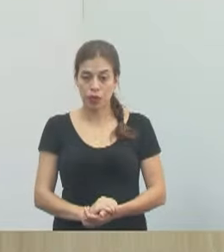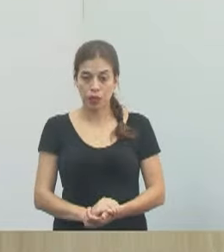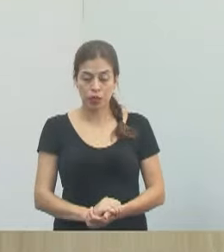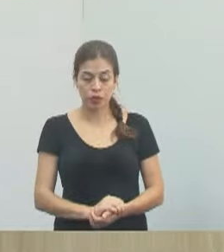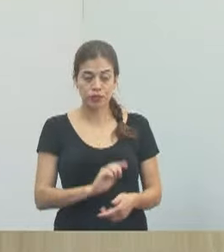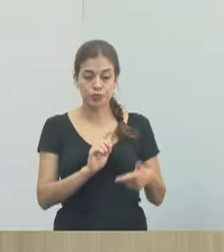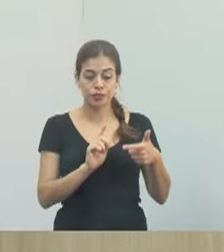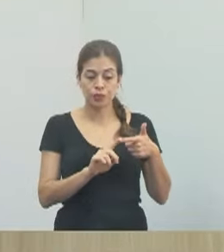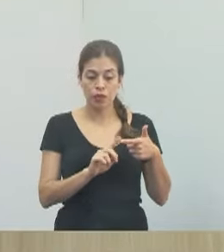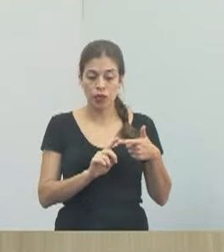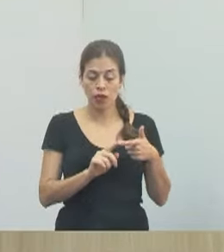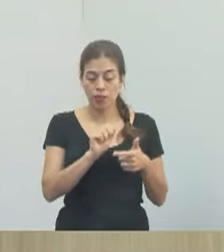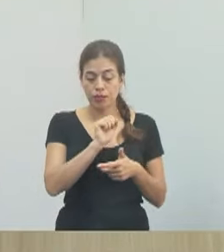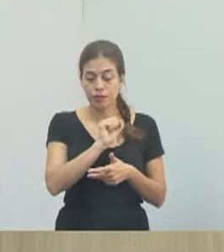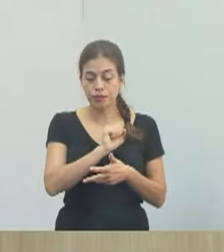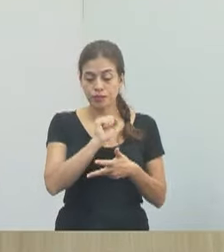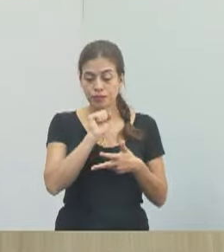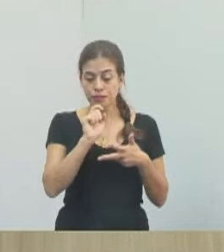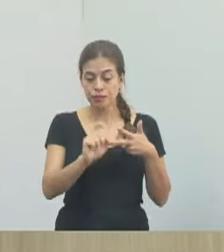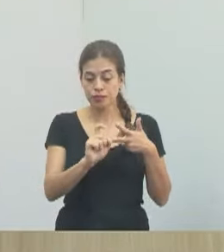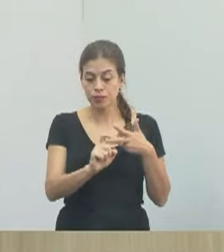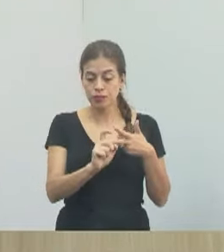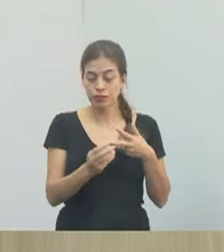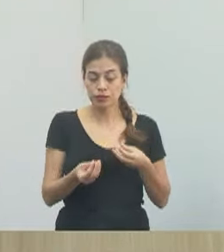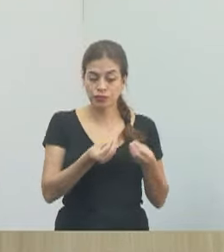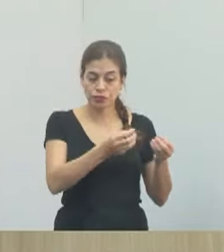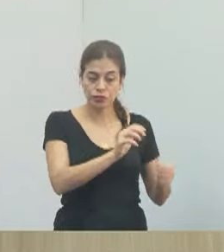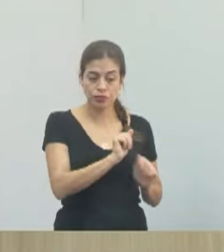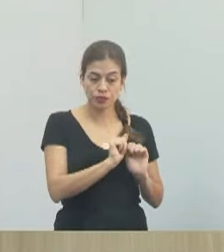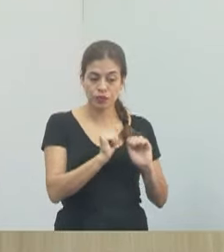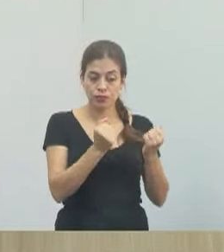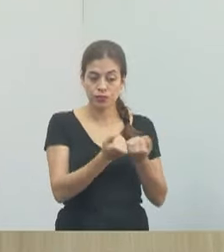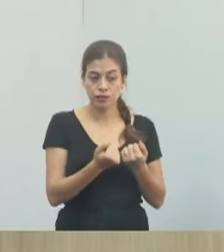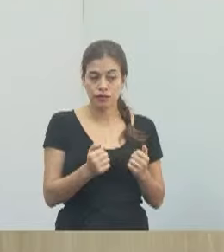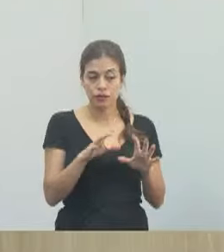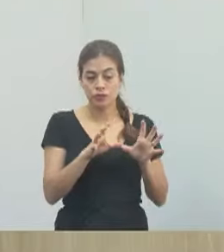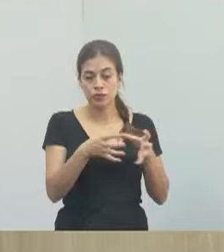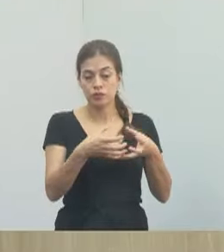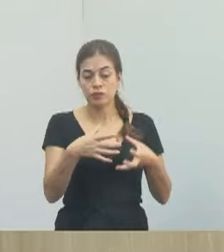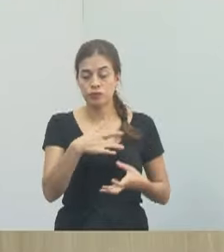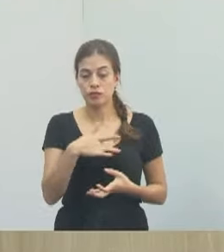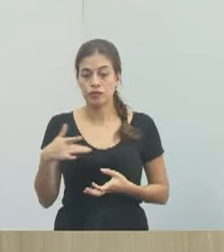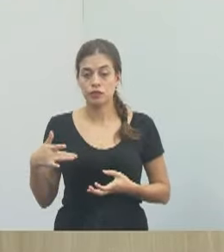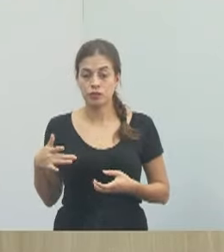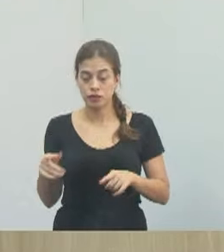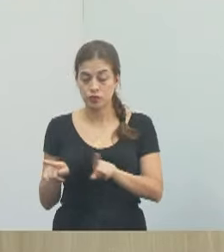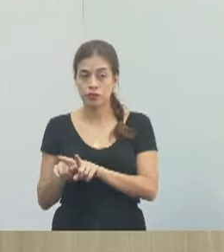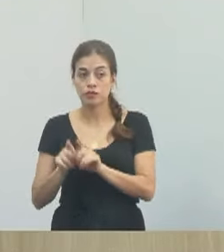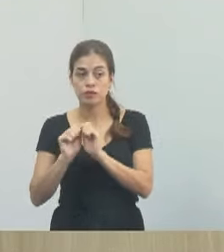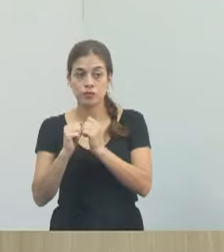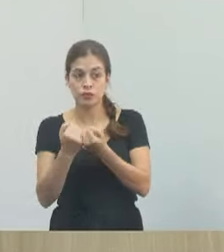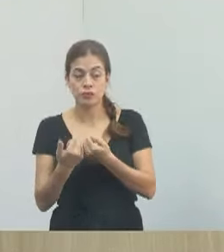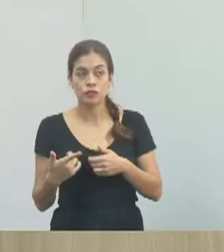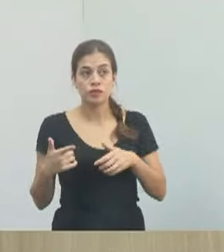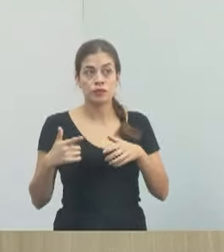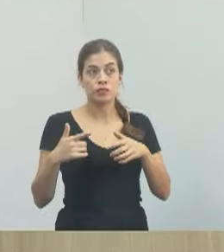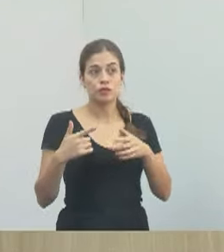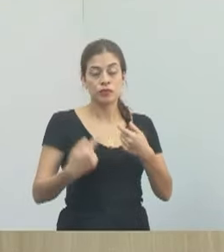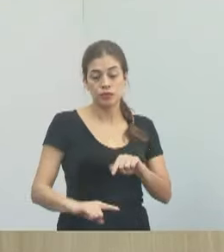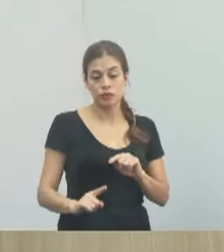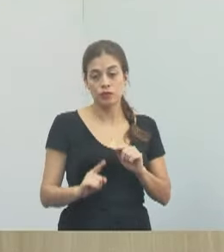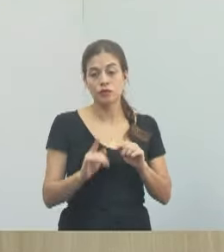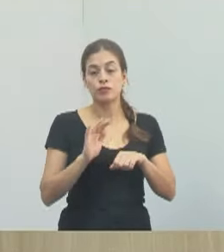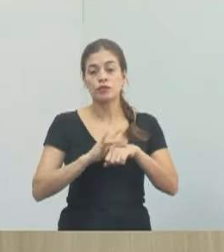Executivo Municipal repassa os agentes comunitários de saúde e aos agentes de combate a edemias os